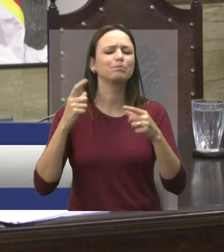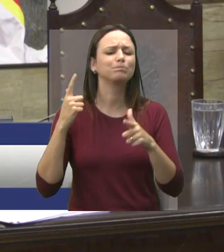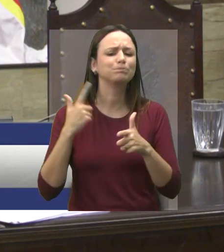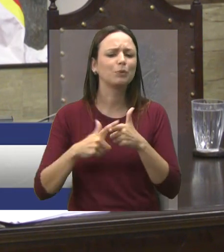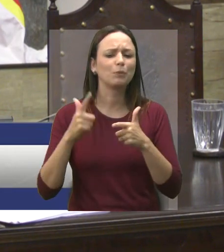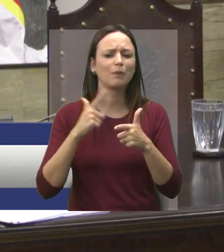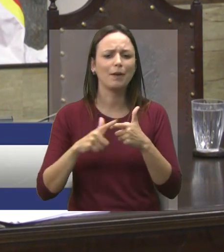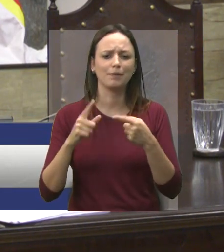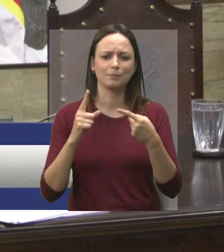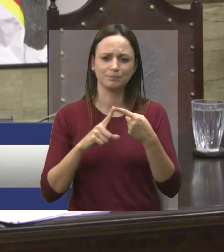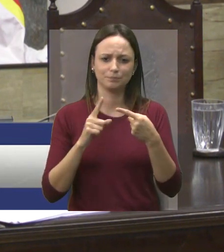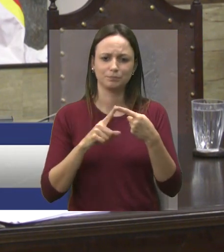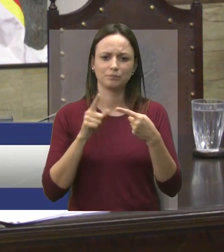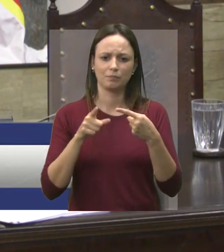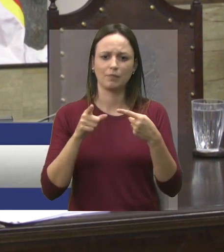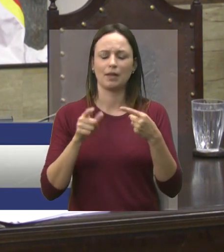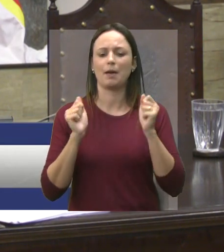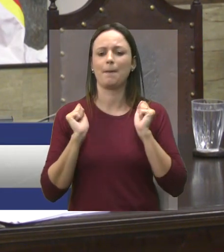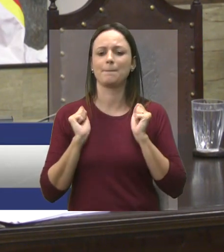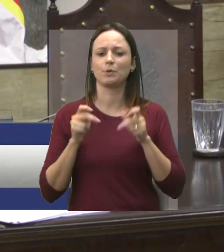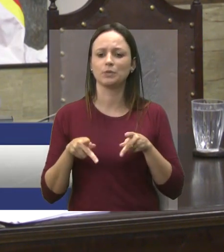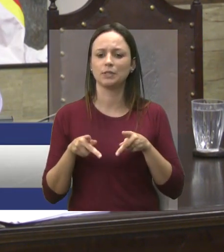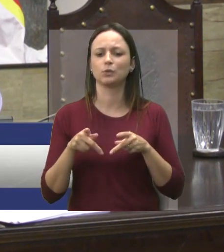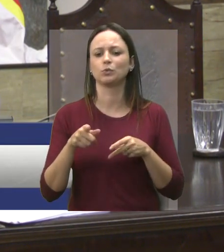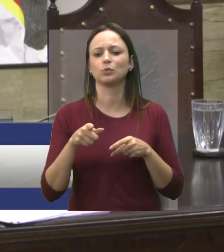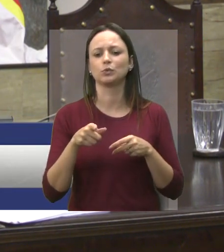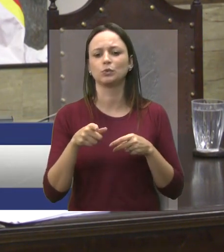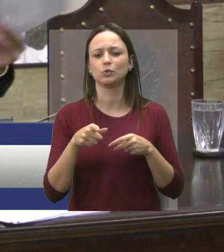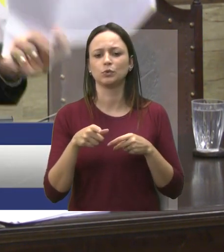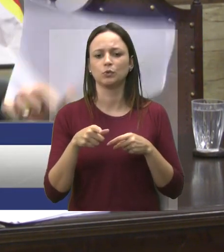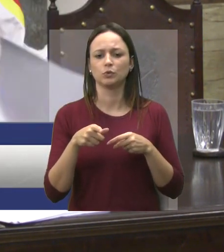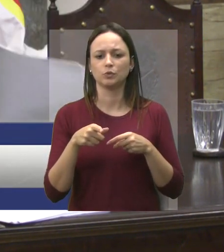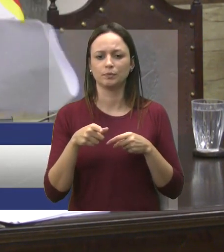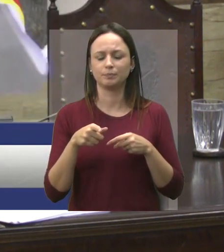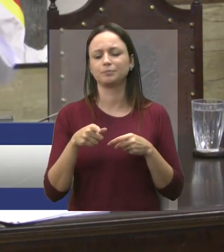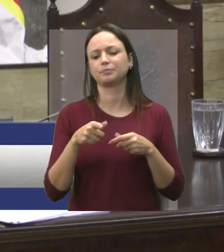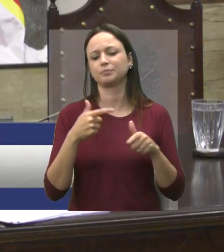essa aposentadoria para quem o pessoal